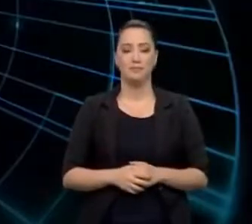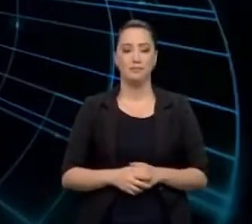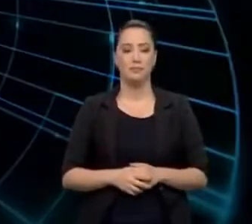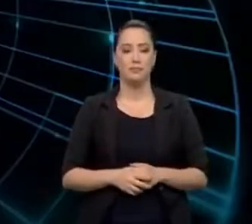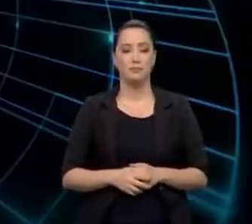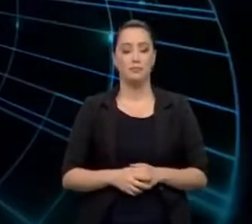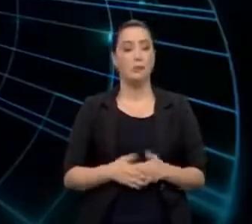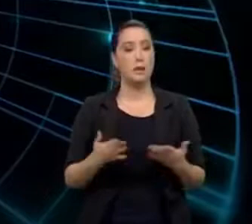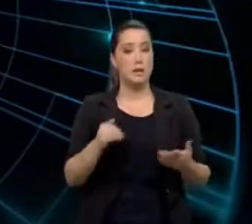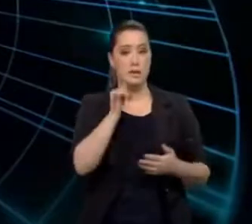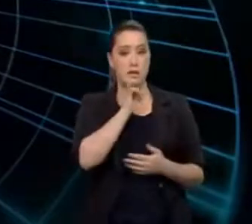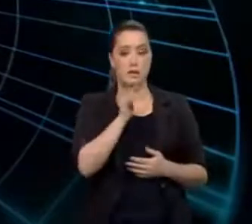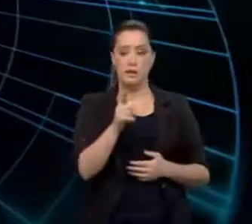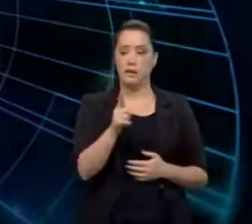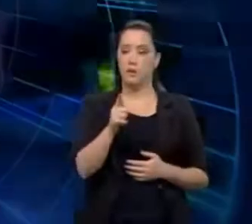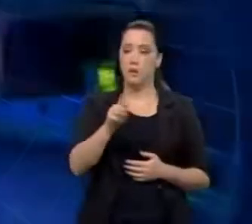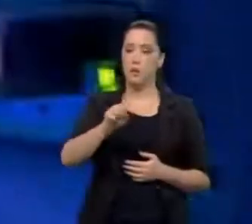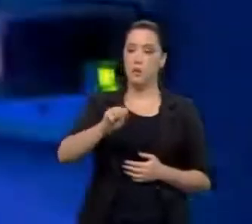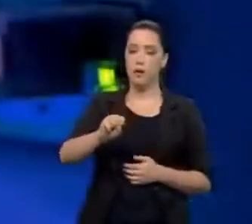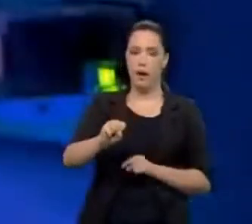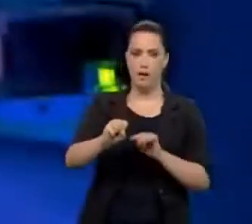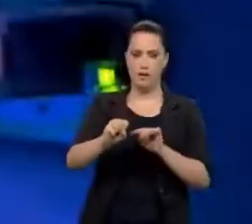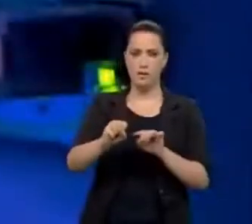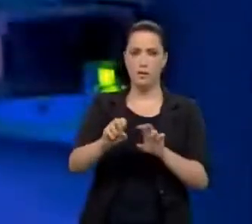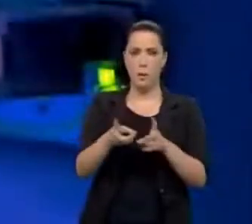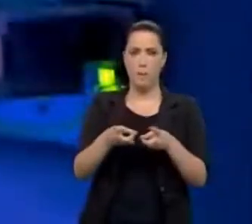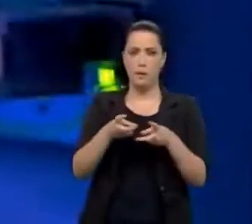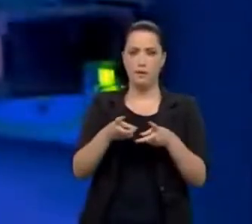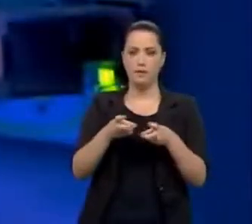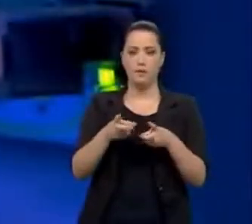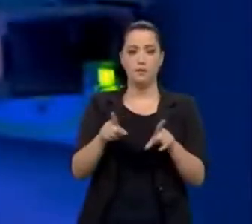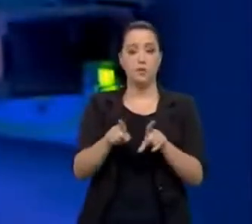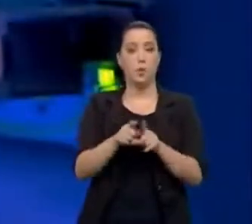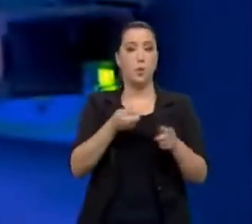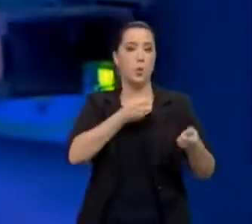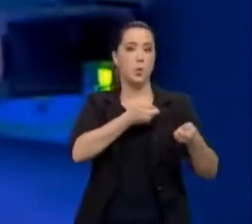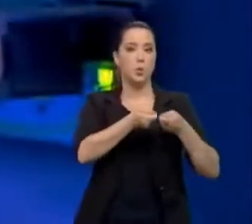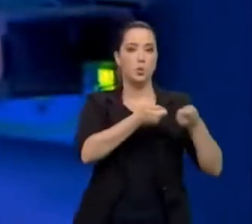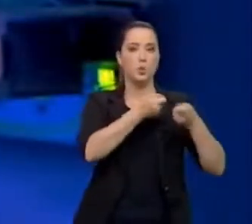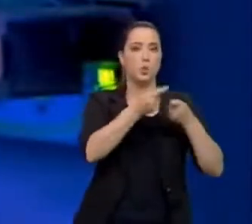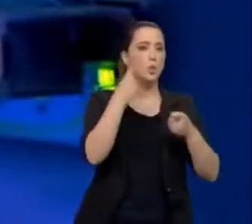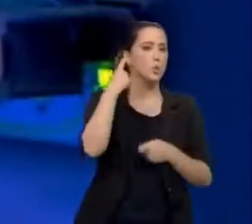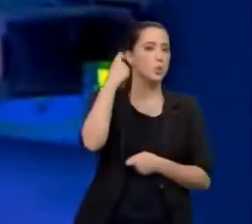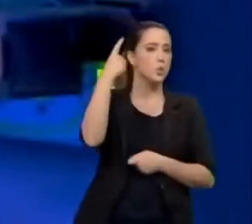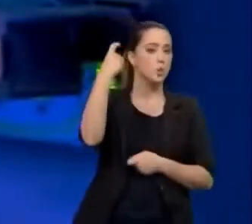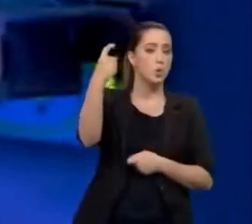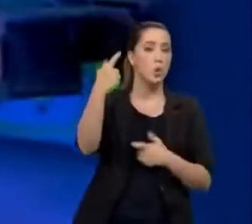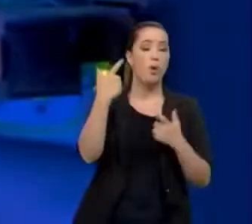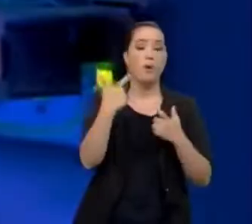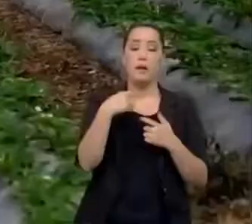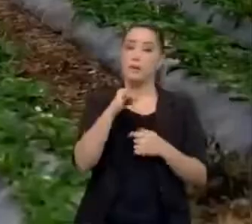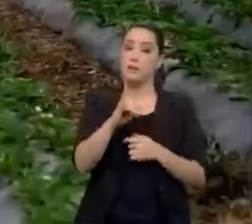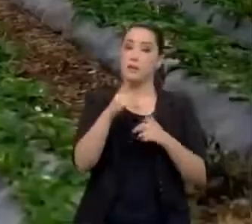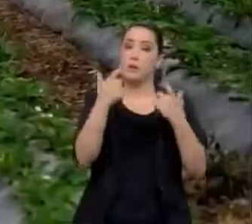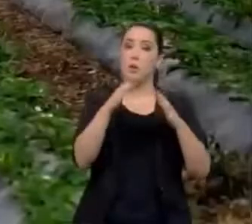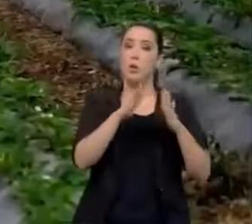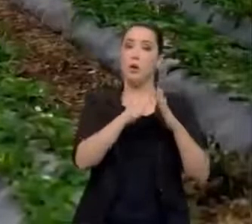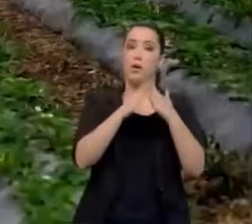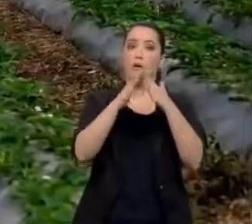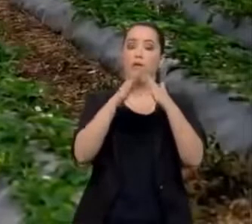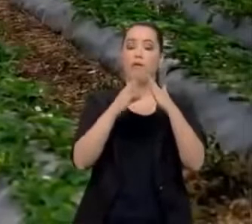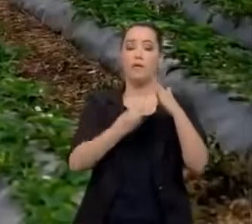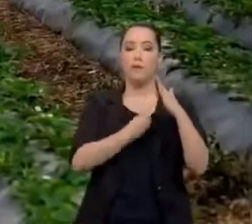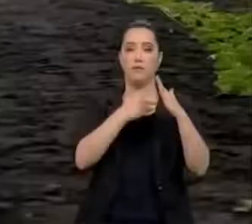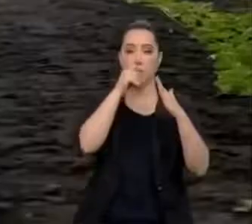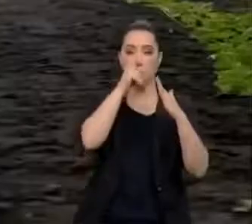Tubulação de gás com sensores, controle de índice pluviométrico que soa um alarme em comunidades de encosta, irrigação de